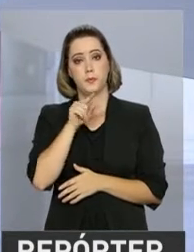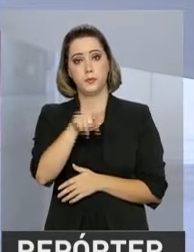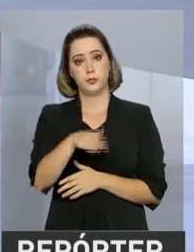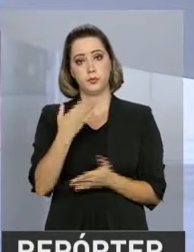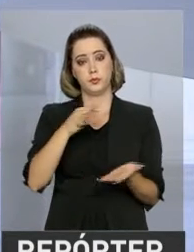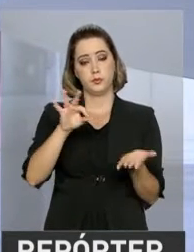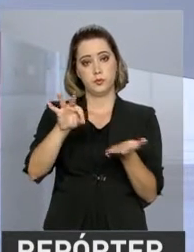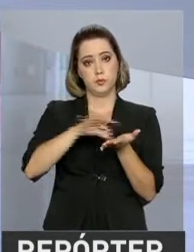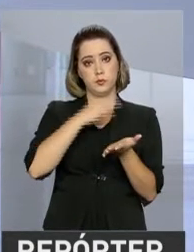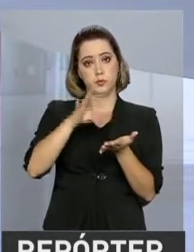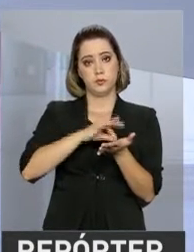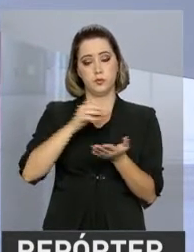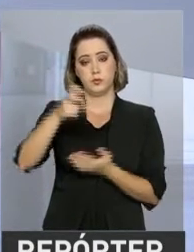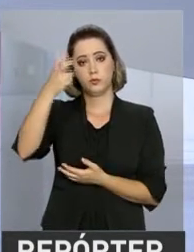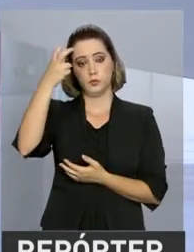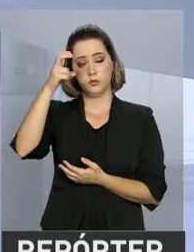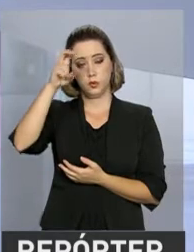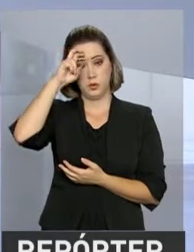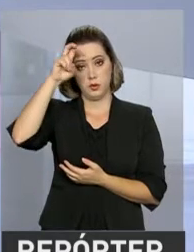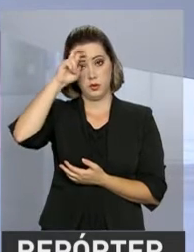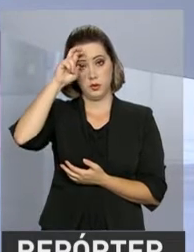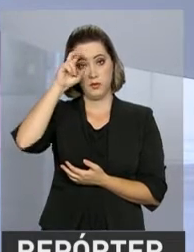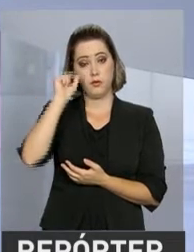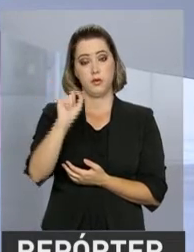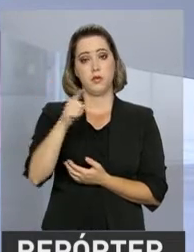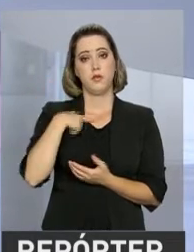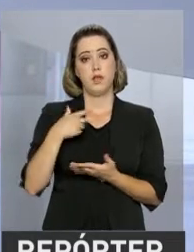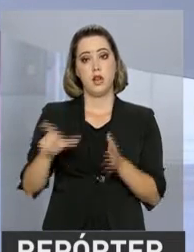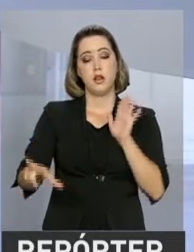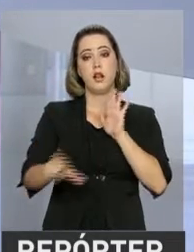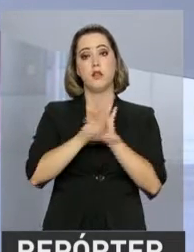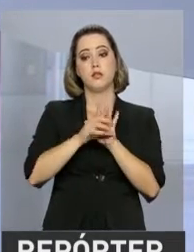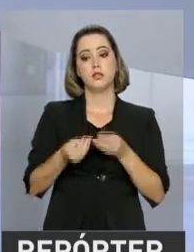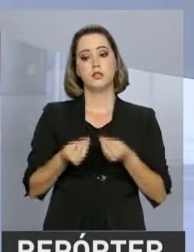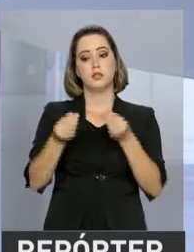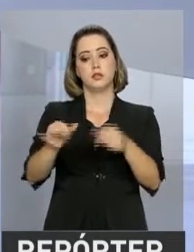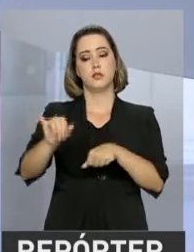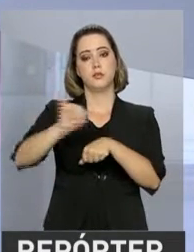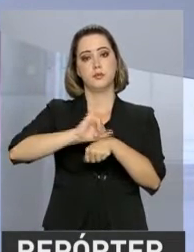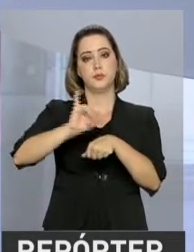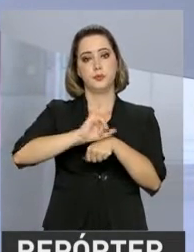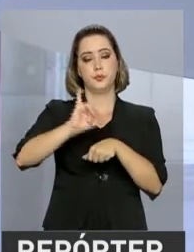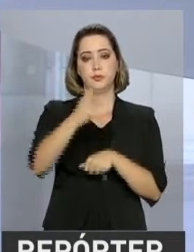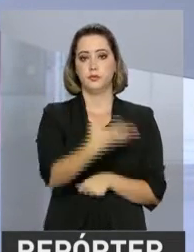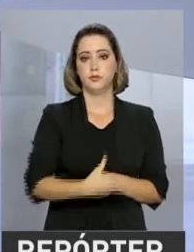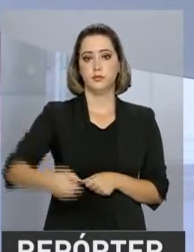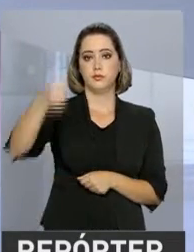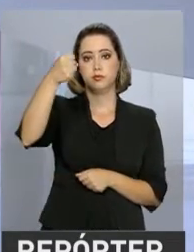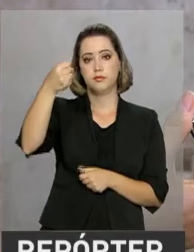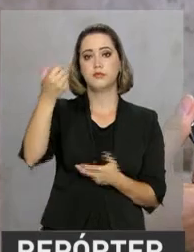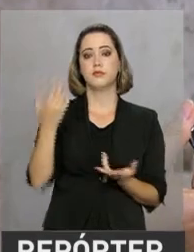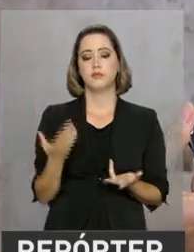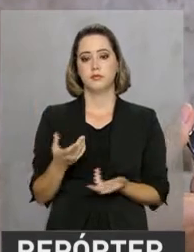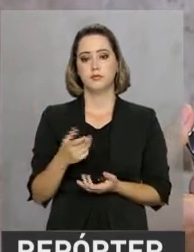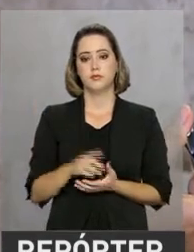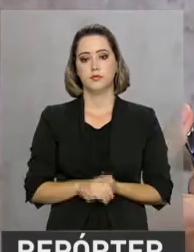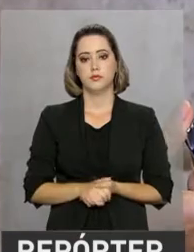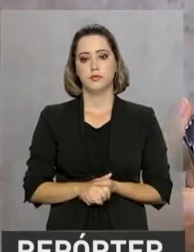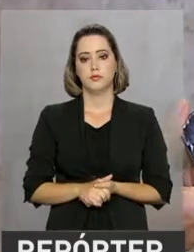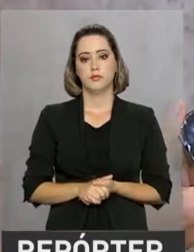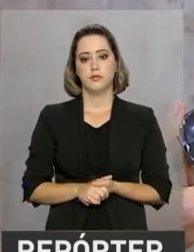nesta quinta-feira a lei que dá às cidades de blumenau o título de capital nacional da cerveja ela